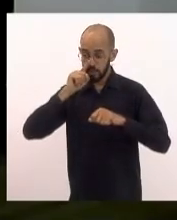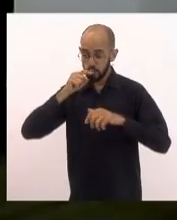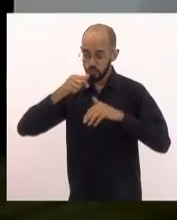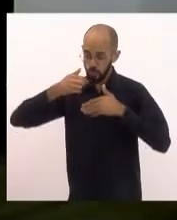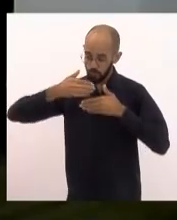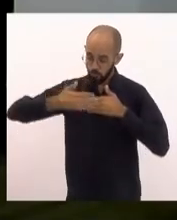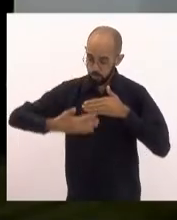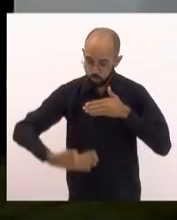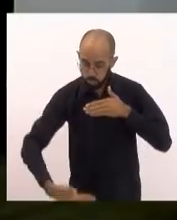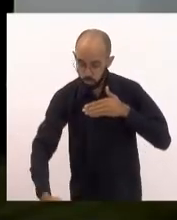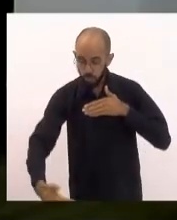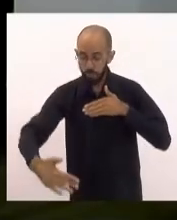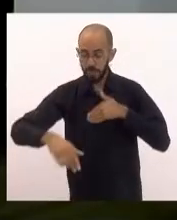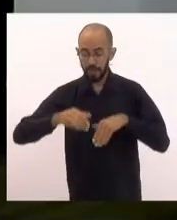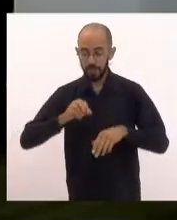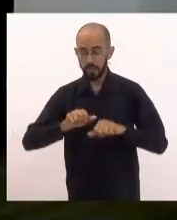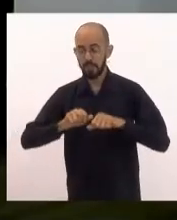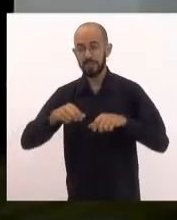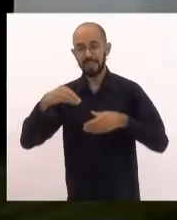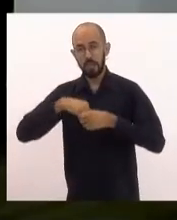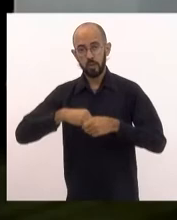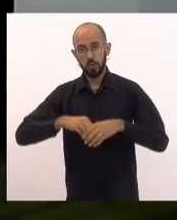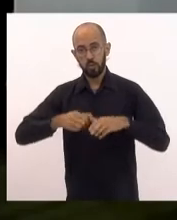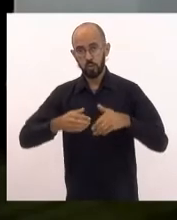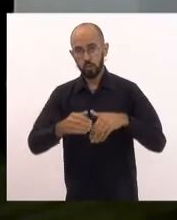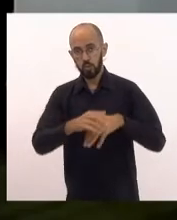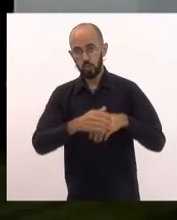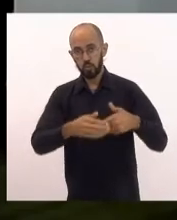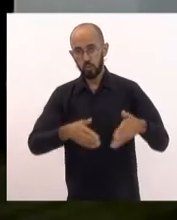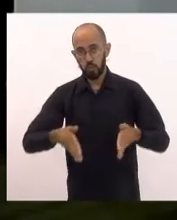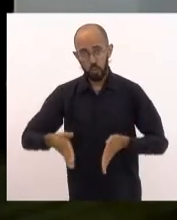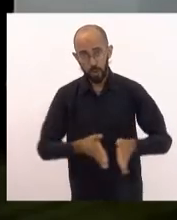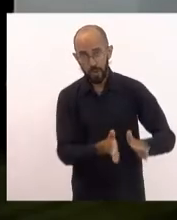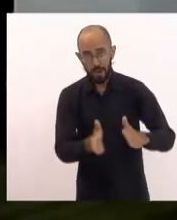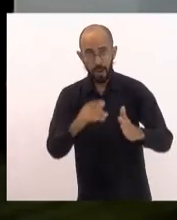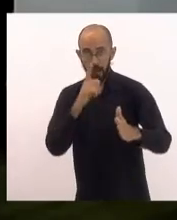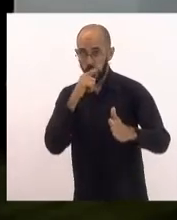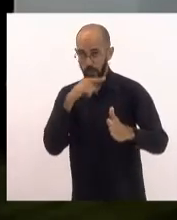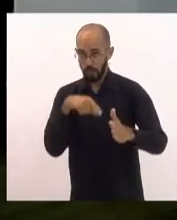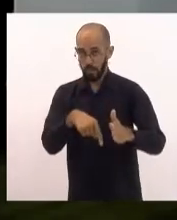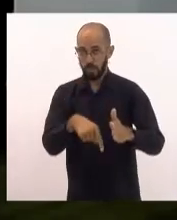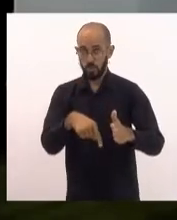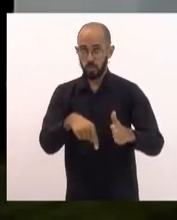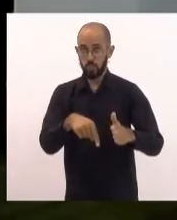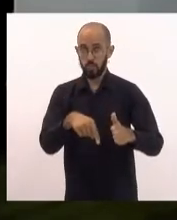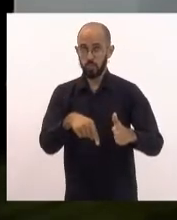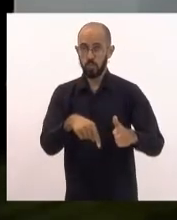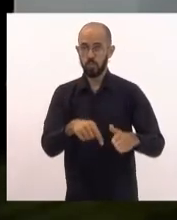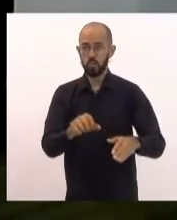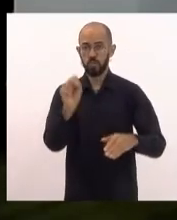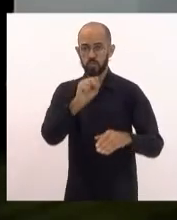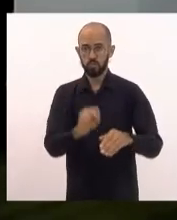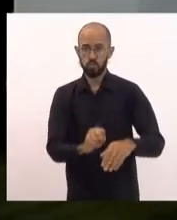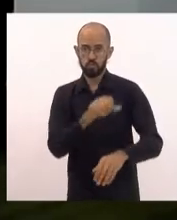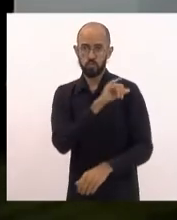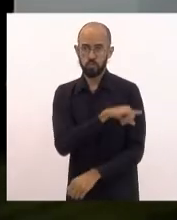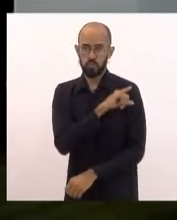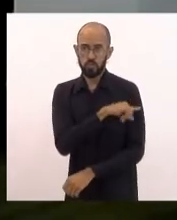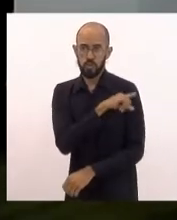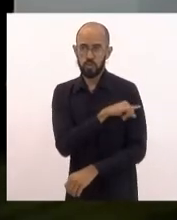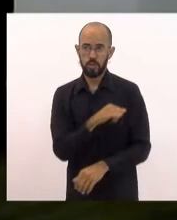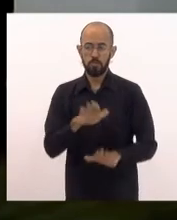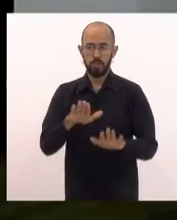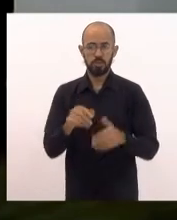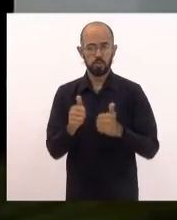E o INEA proferiu um laudo dizendo que esse risco não corre, mas estamos acompanhando essa